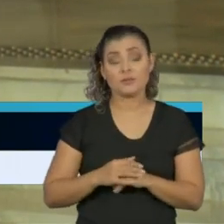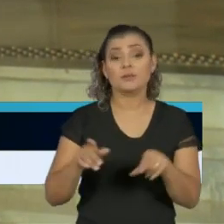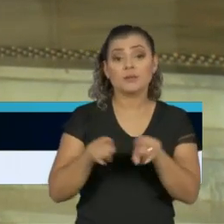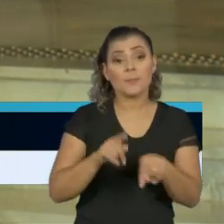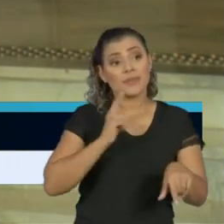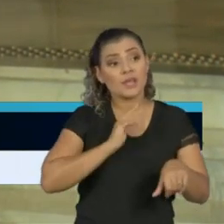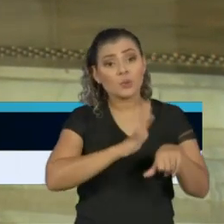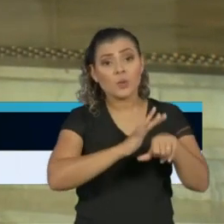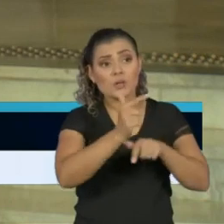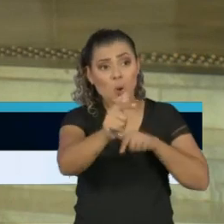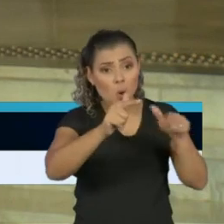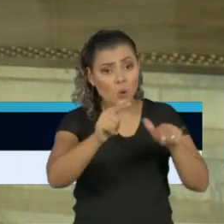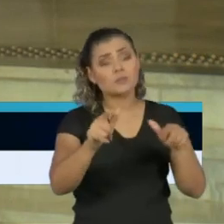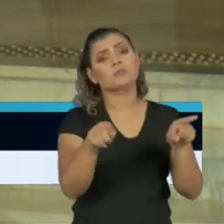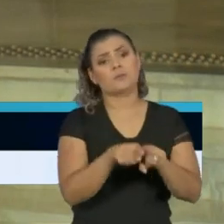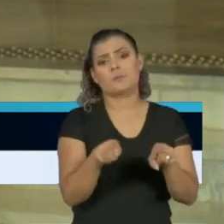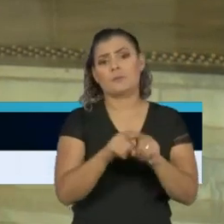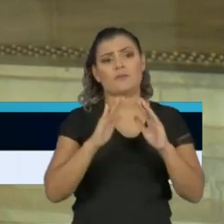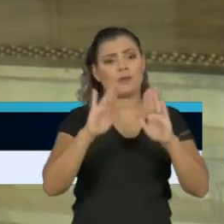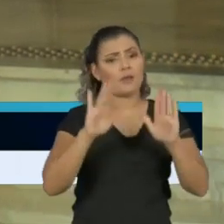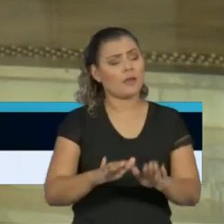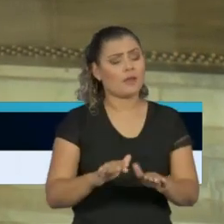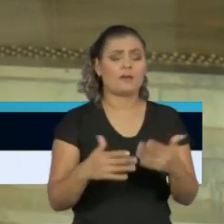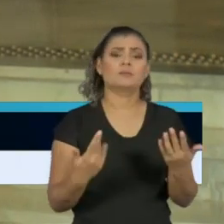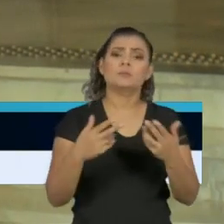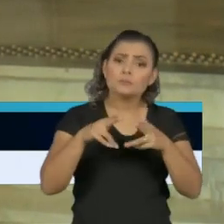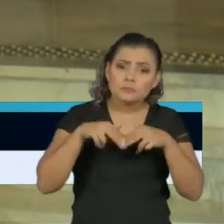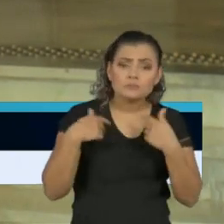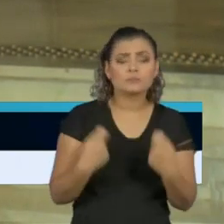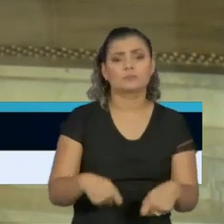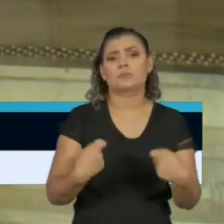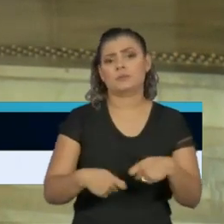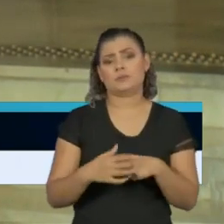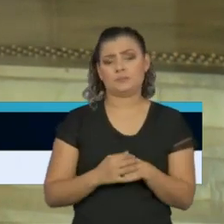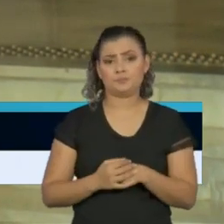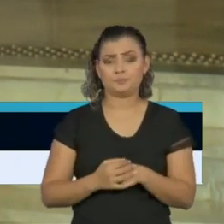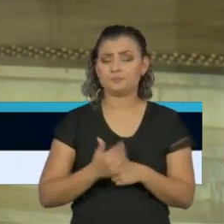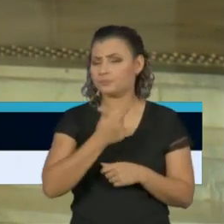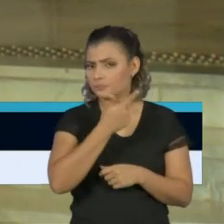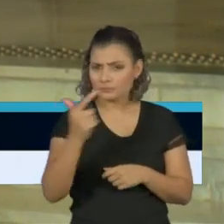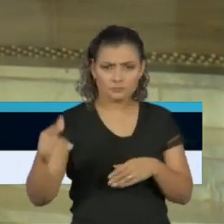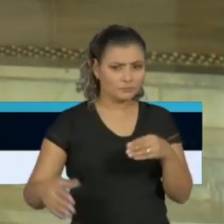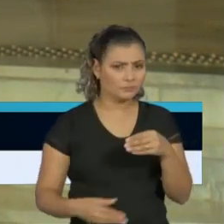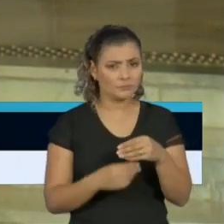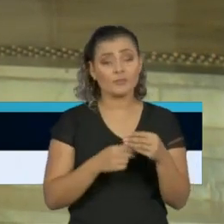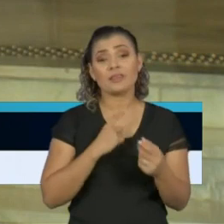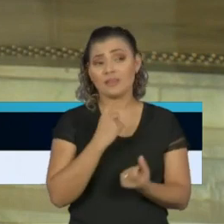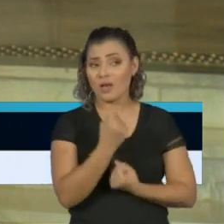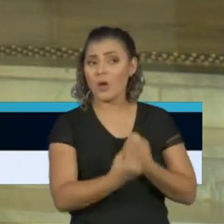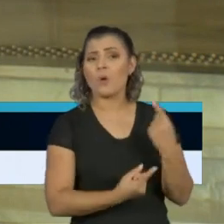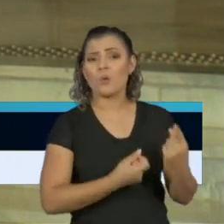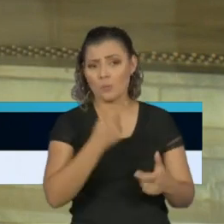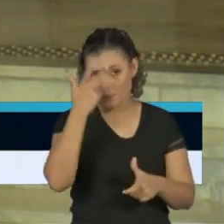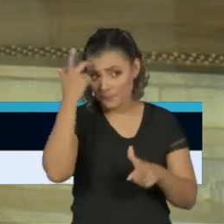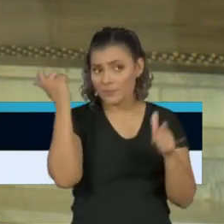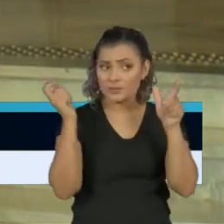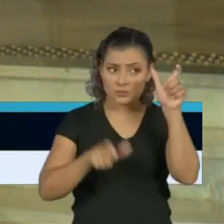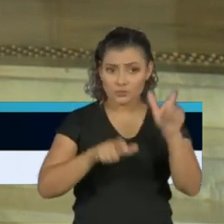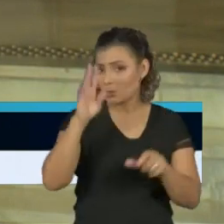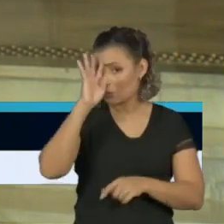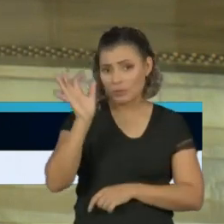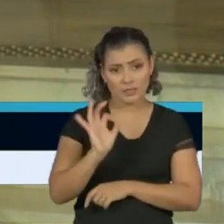qualquer comorbidade. Eu vou aproveitar para explicar algo que eu vejo que ainda tem alguma dificuldade